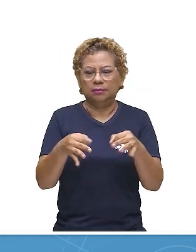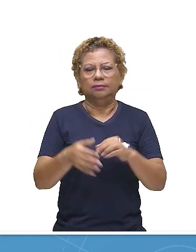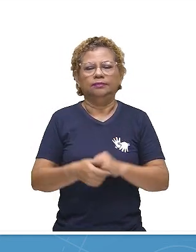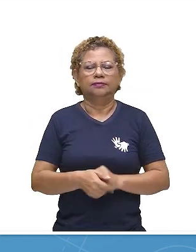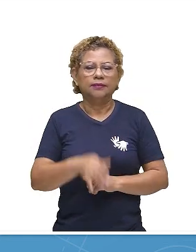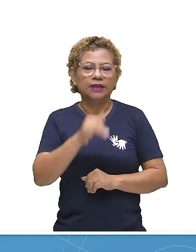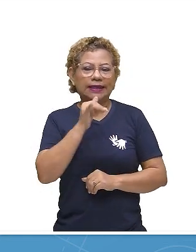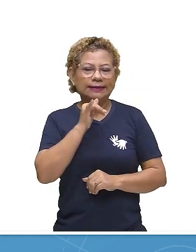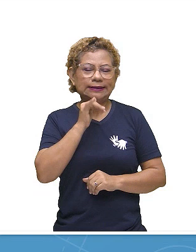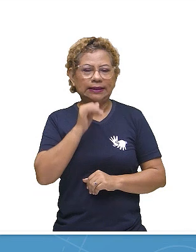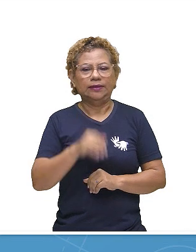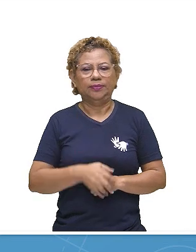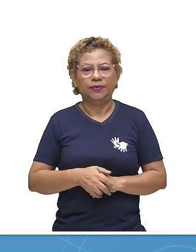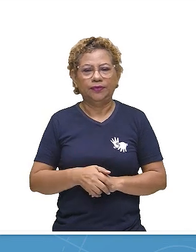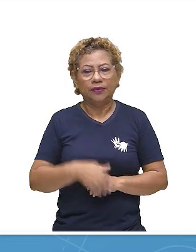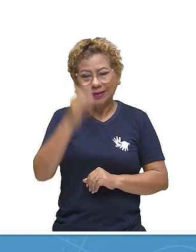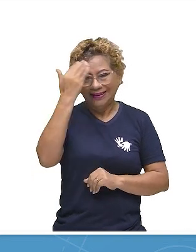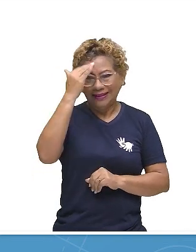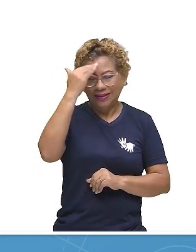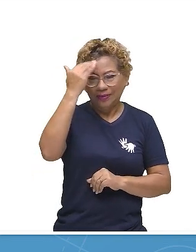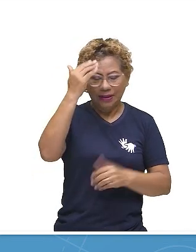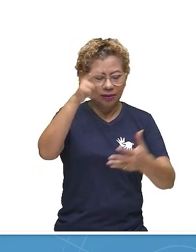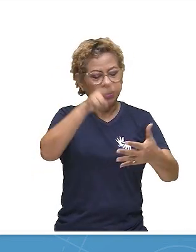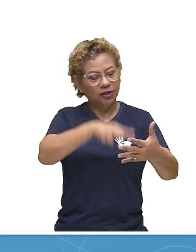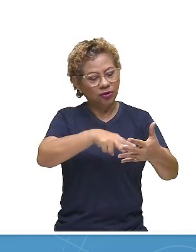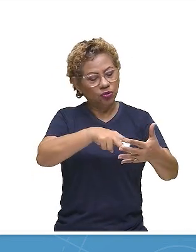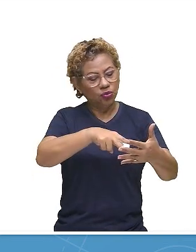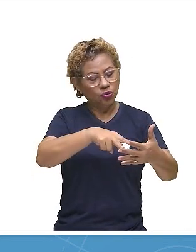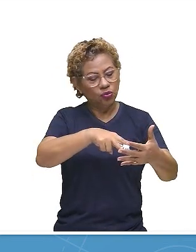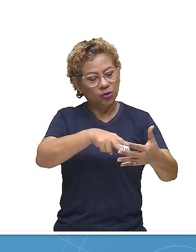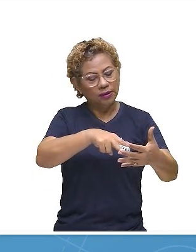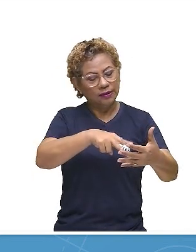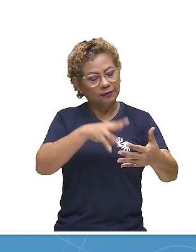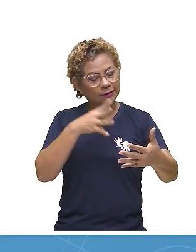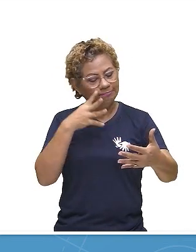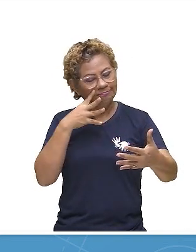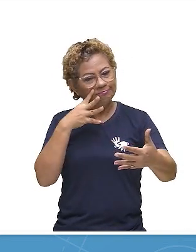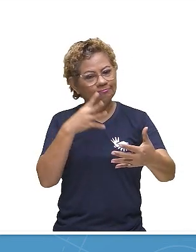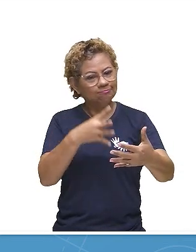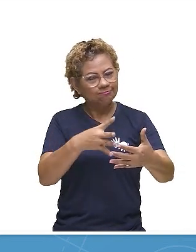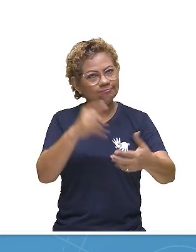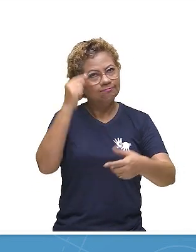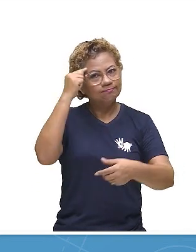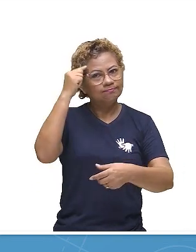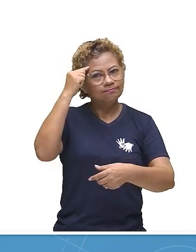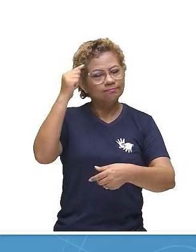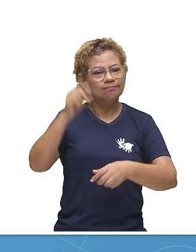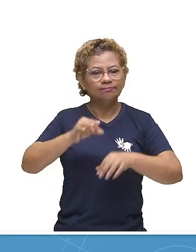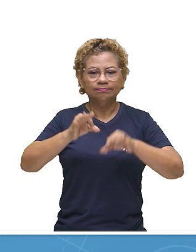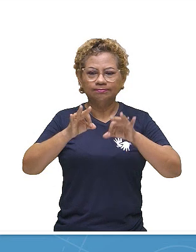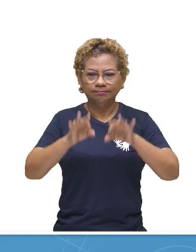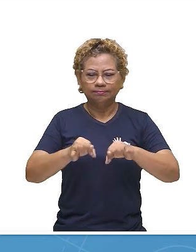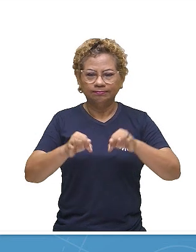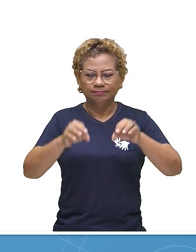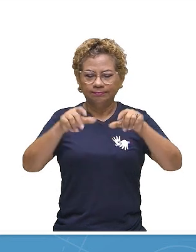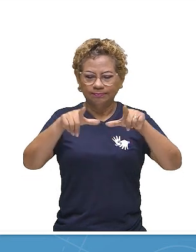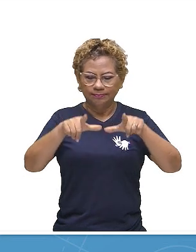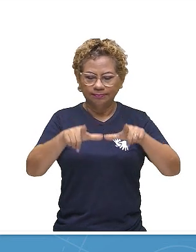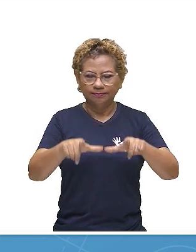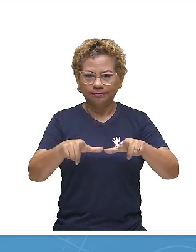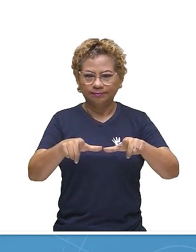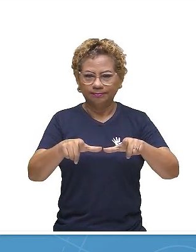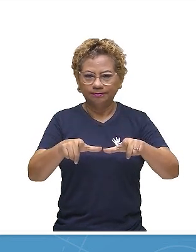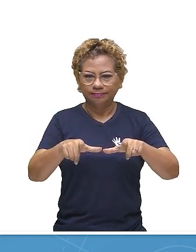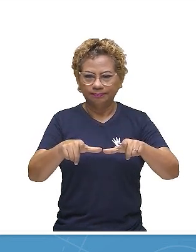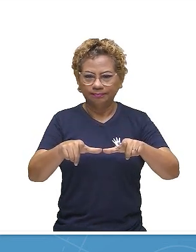a visão da nossa sala. Vamos nos esforçar aqui e imaginar que isso daqui seja um quadrado, né? Ou